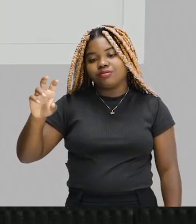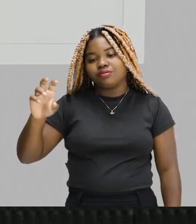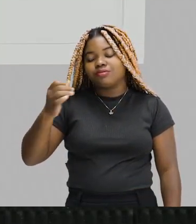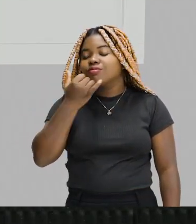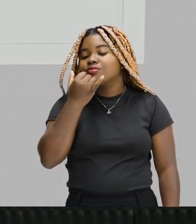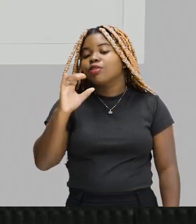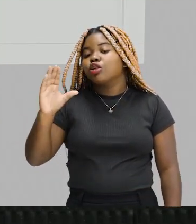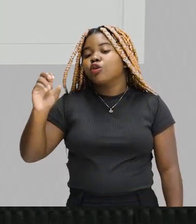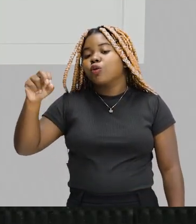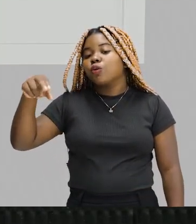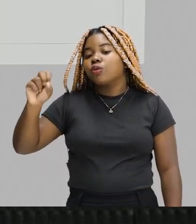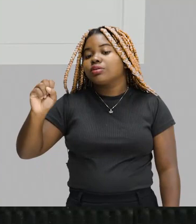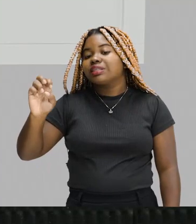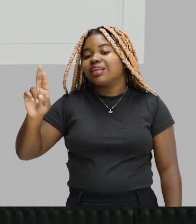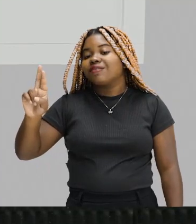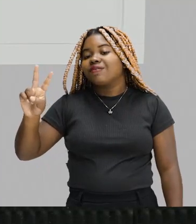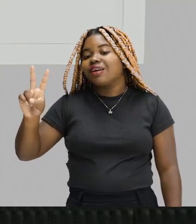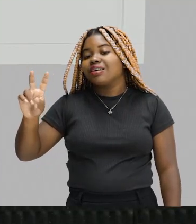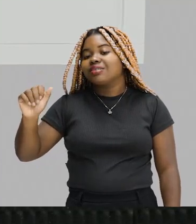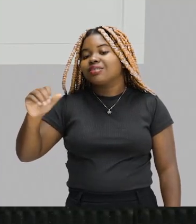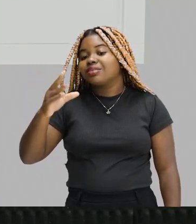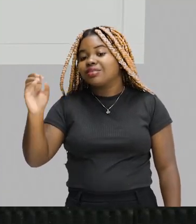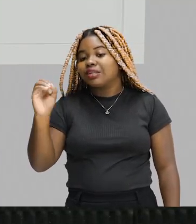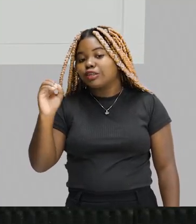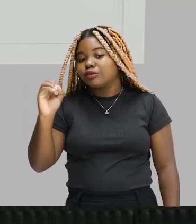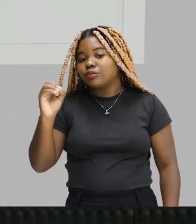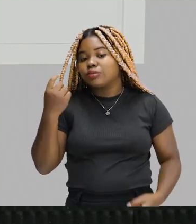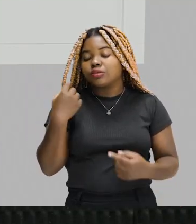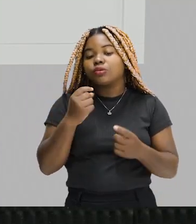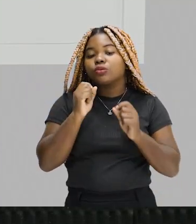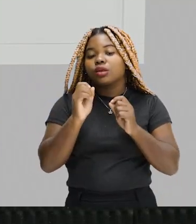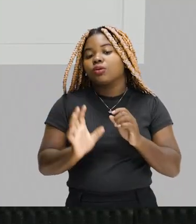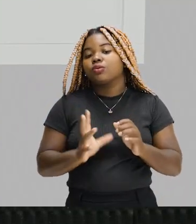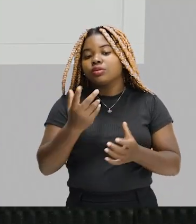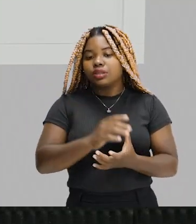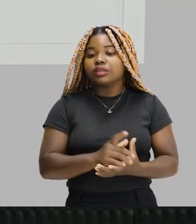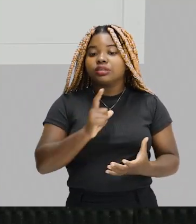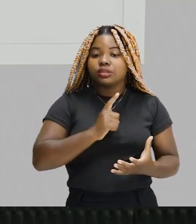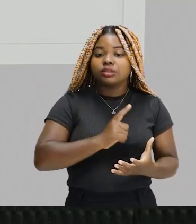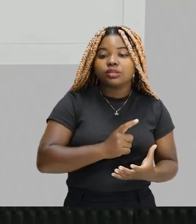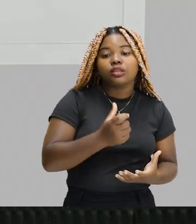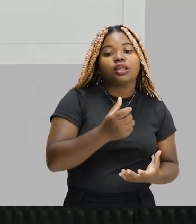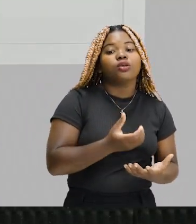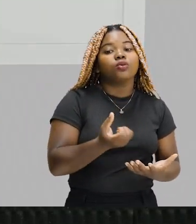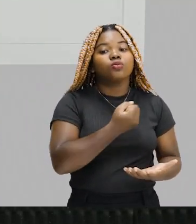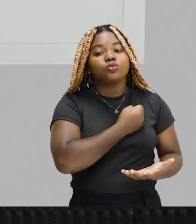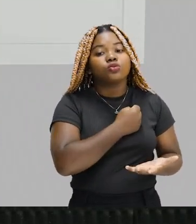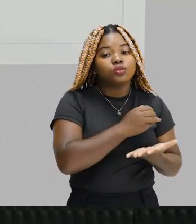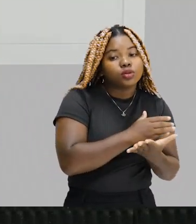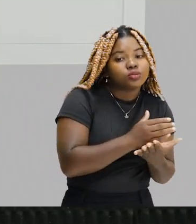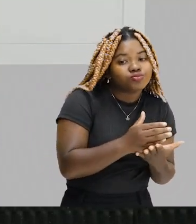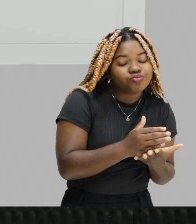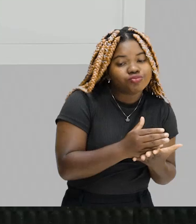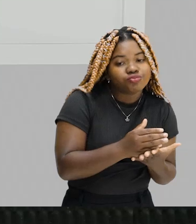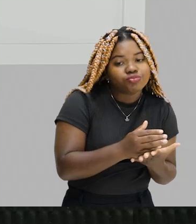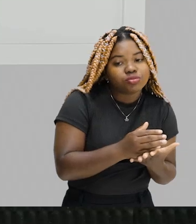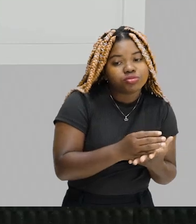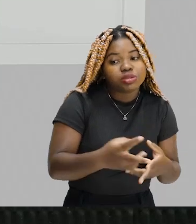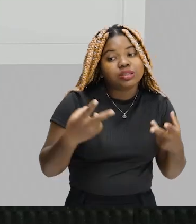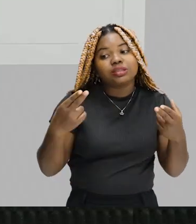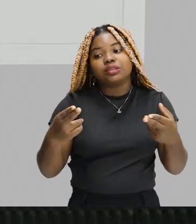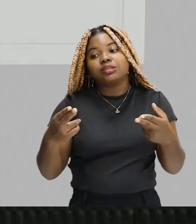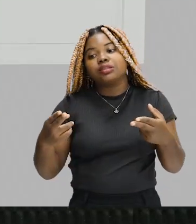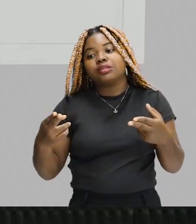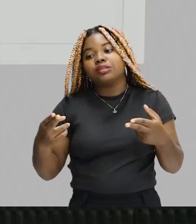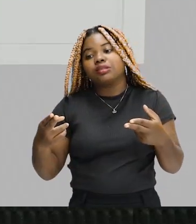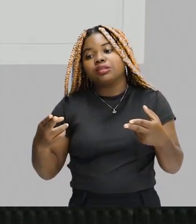uma situação inicial e essa situação inicial tem que ser igual a uma situação final.